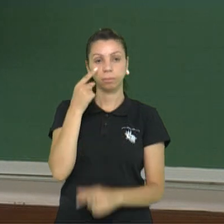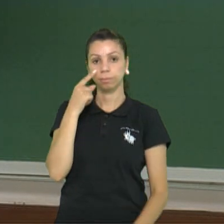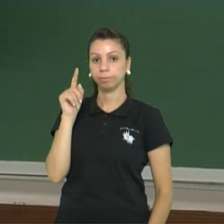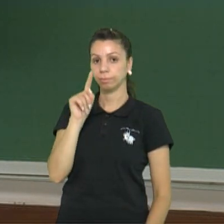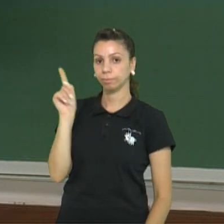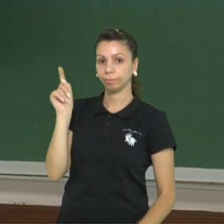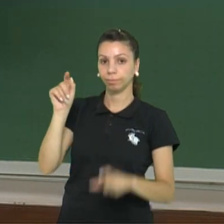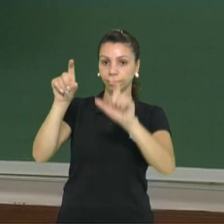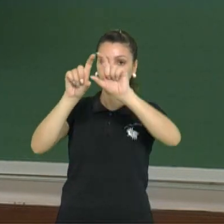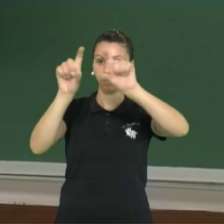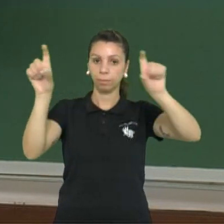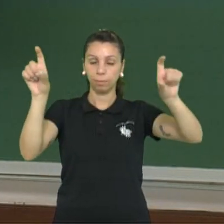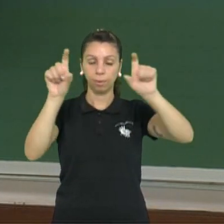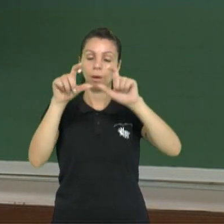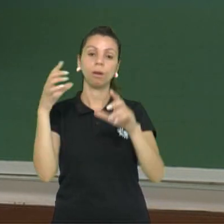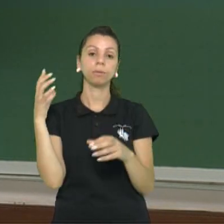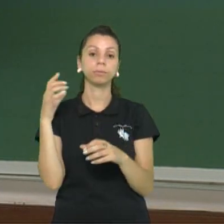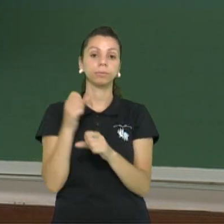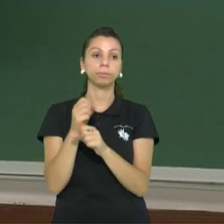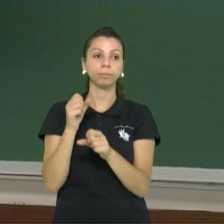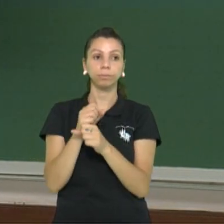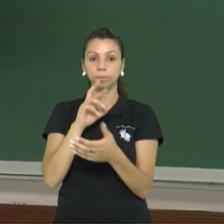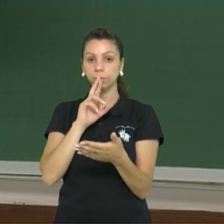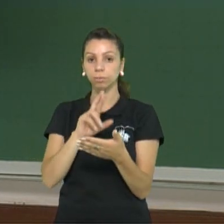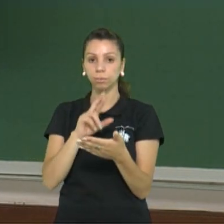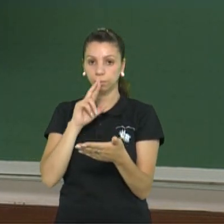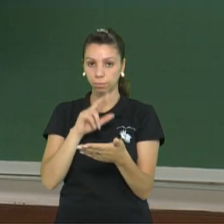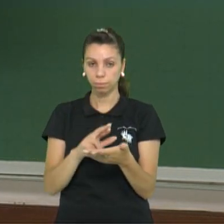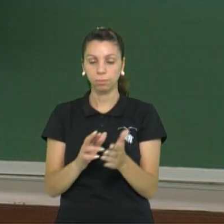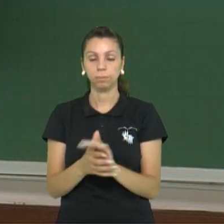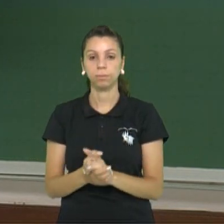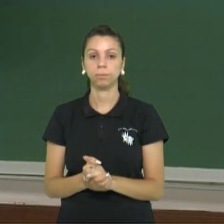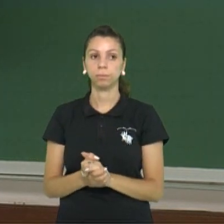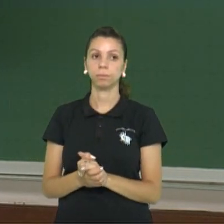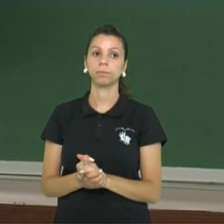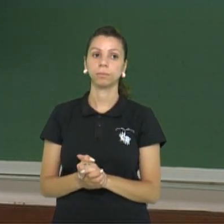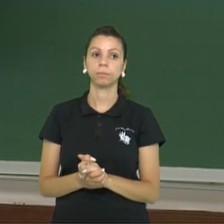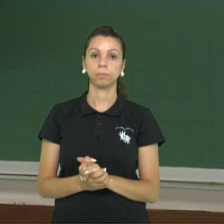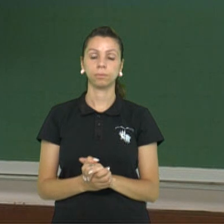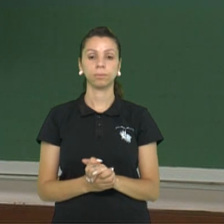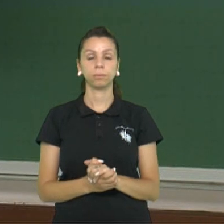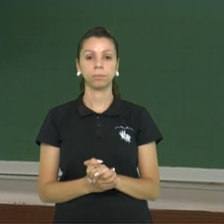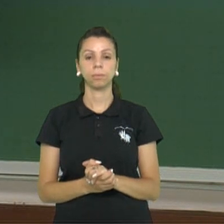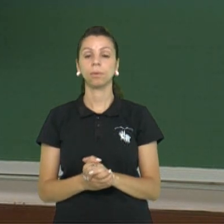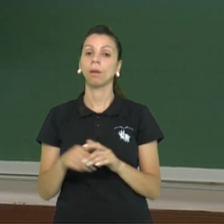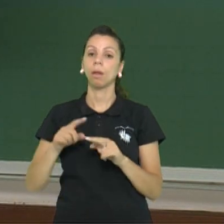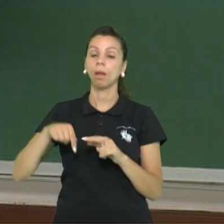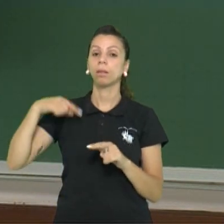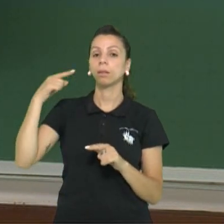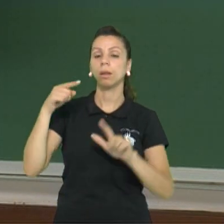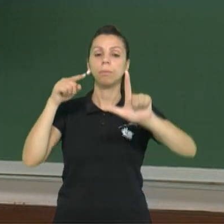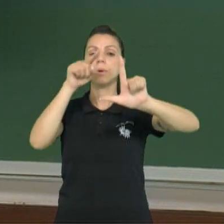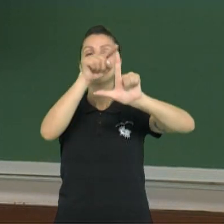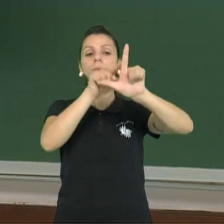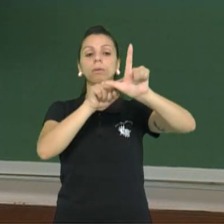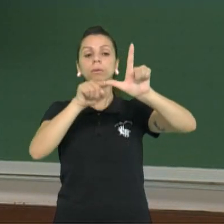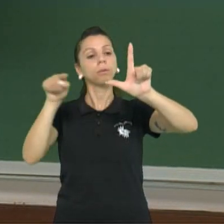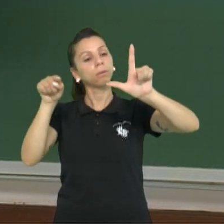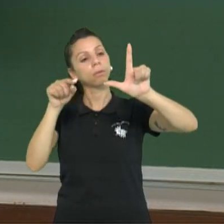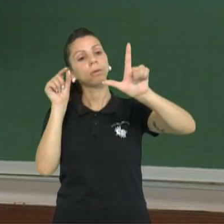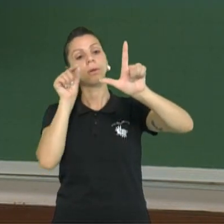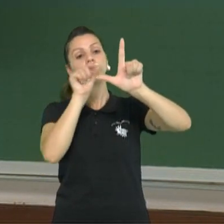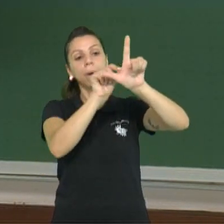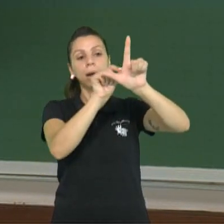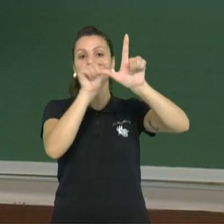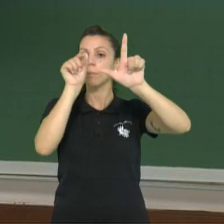valores na função e calcula o correspondente, né? Anotamos o ponto no plano cartesiano, ligamos os